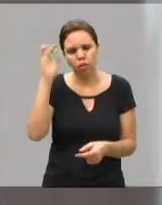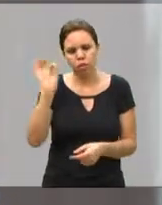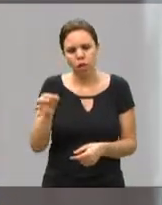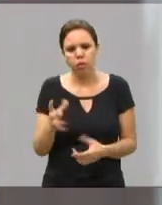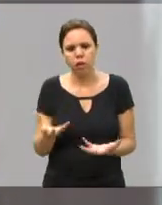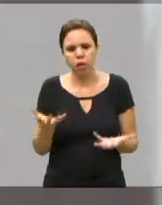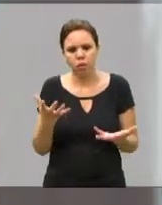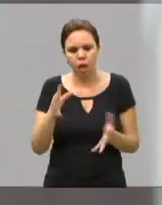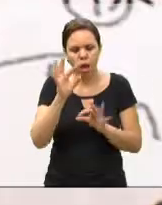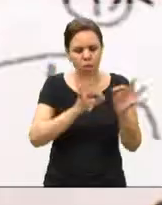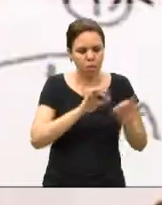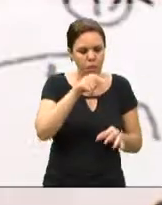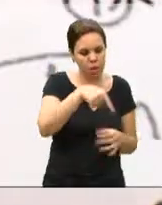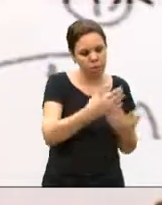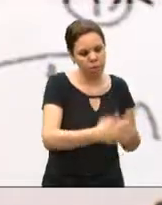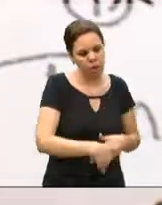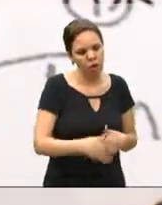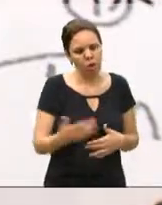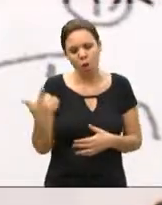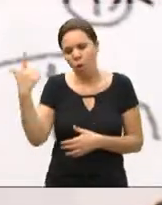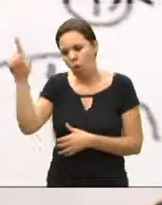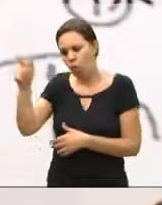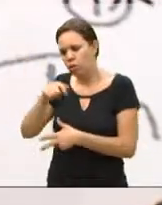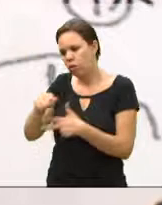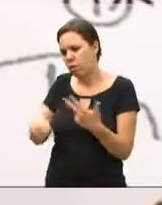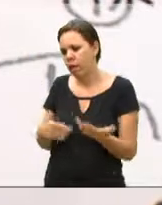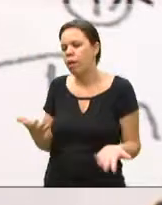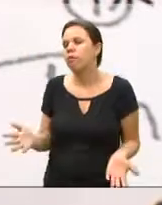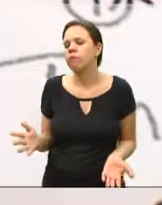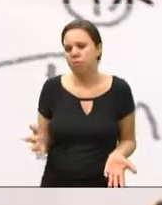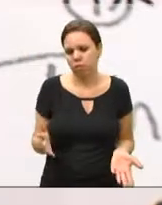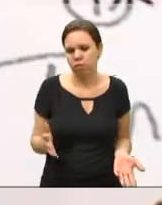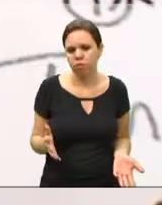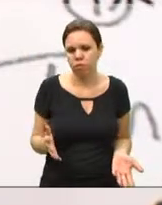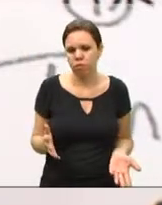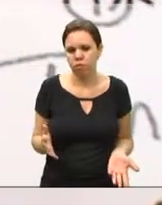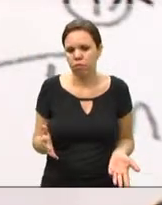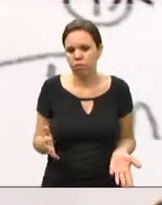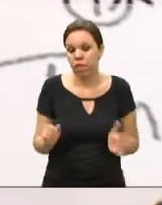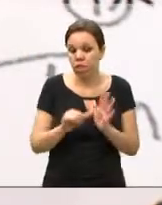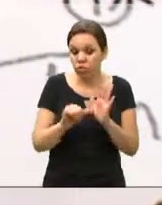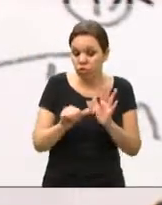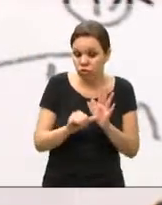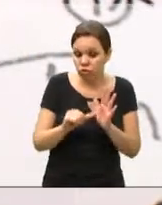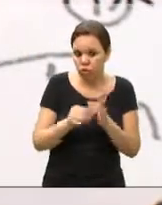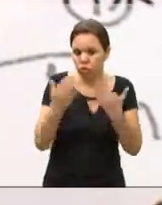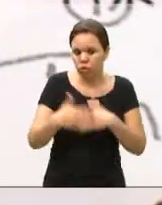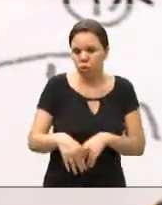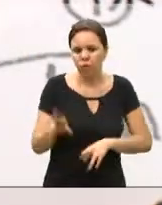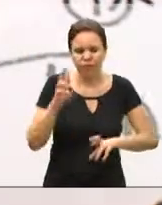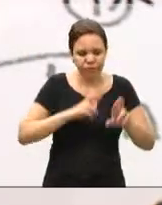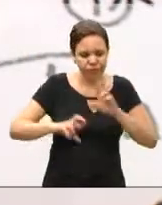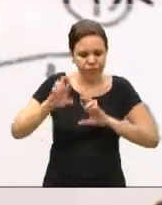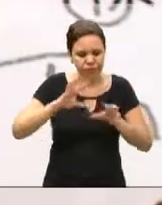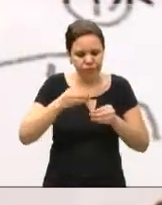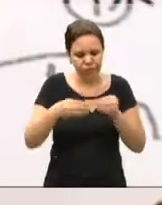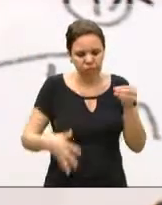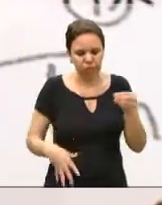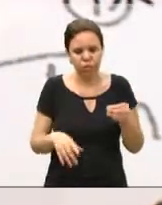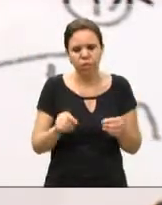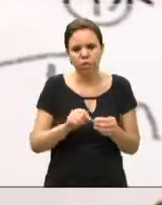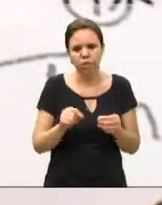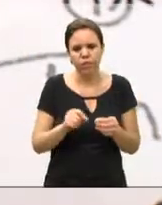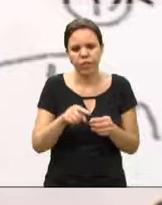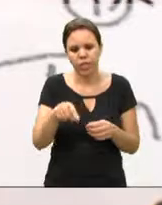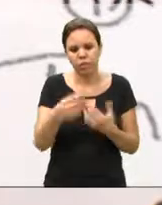ah, eu quero me preparar para esta prova, eu quero me preparar para o Enem, olhar para o edital da prova, verificar todo o conteúdo que é